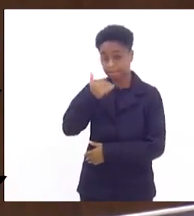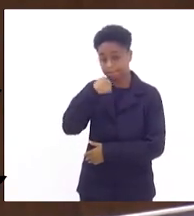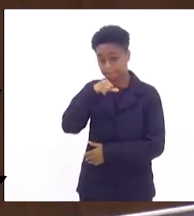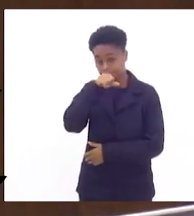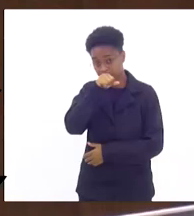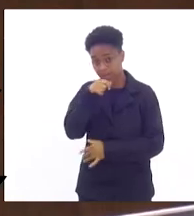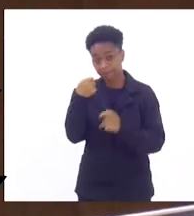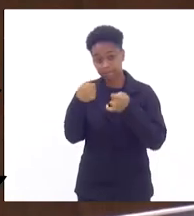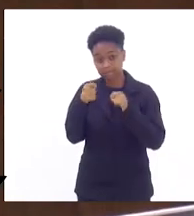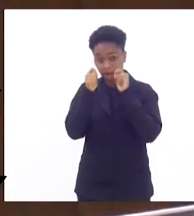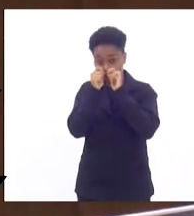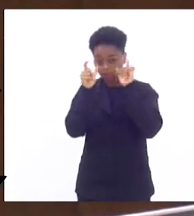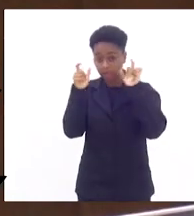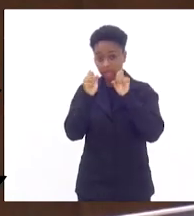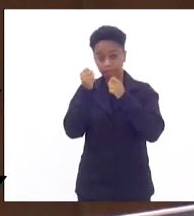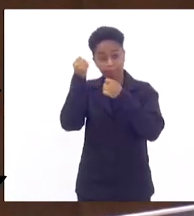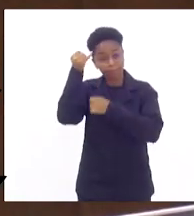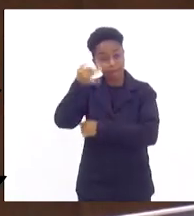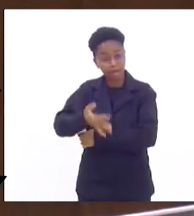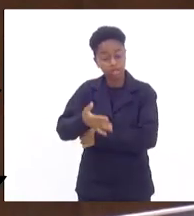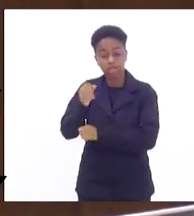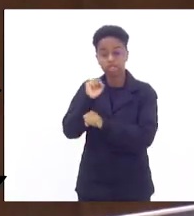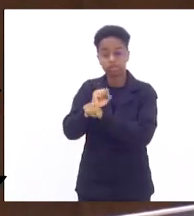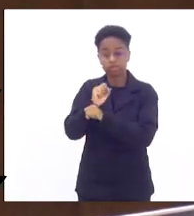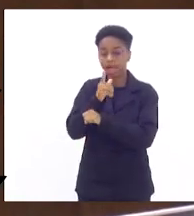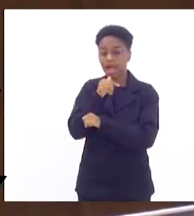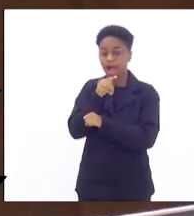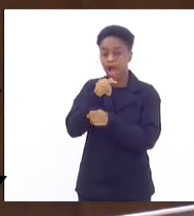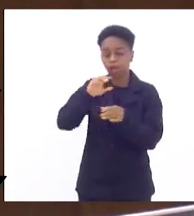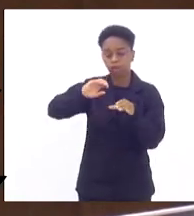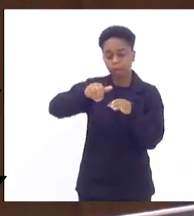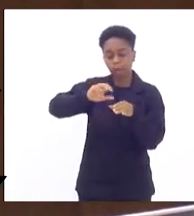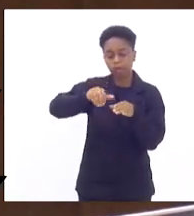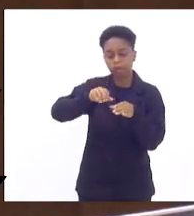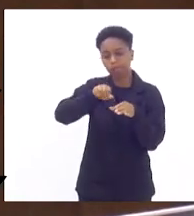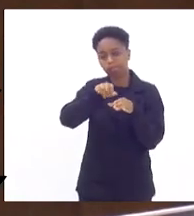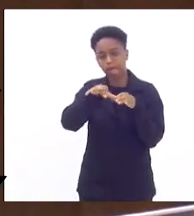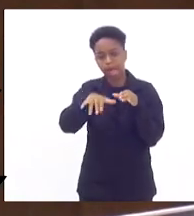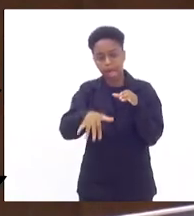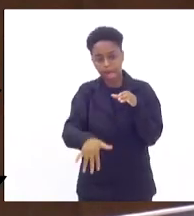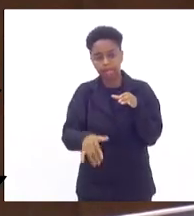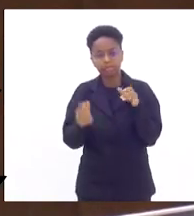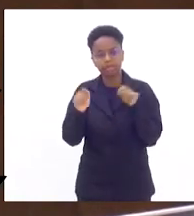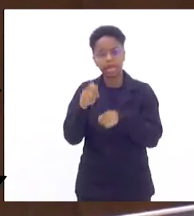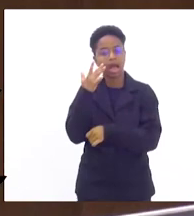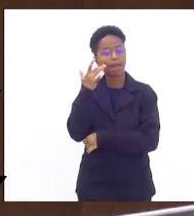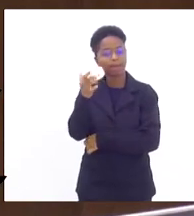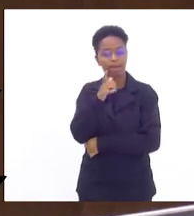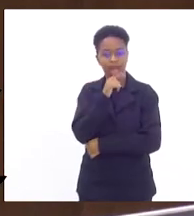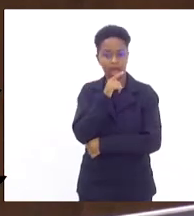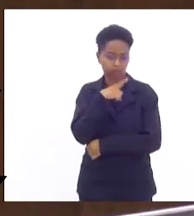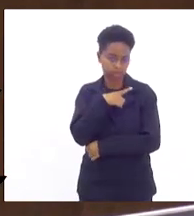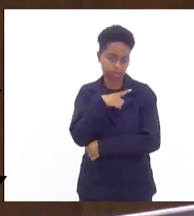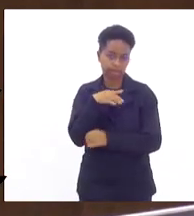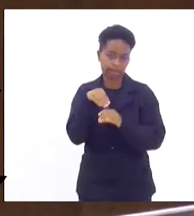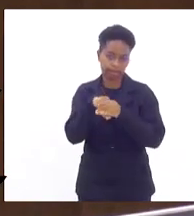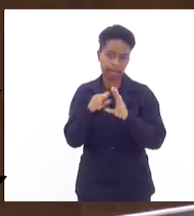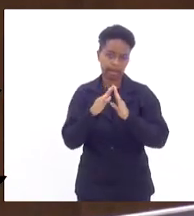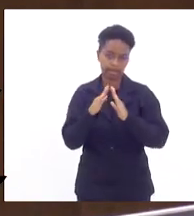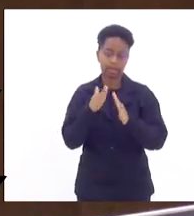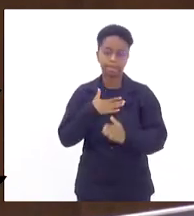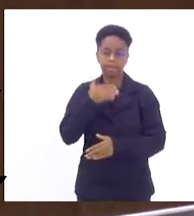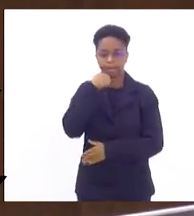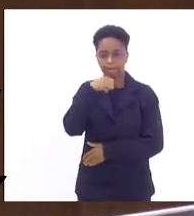que acordar de madrugada para esperar a água bater na biquinha para ligar a bomba, para a gente ter água no dia seguinte. Então, minha mãe, professora